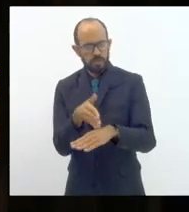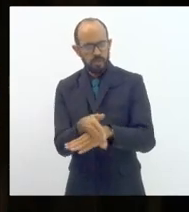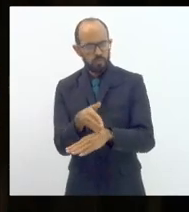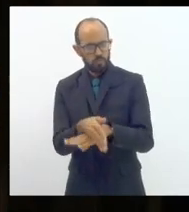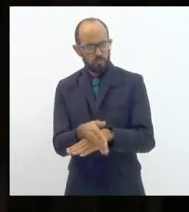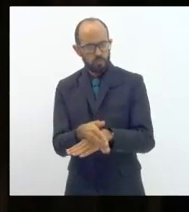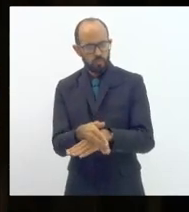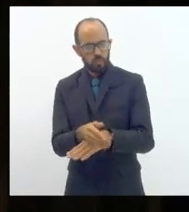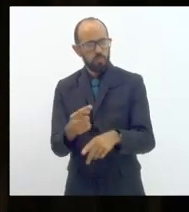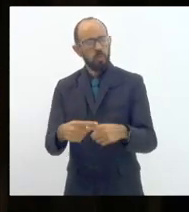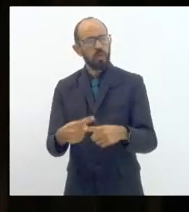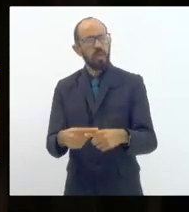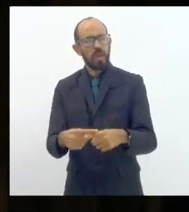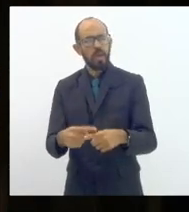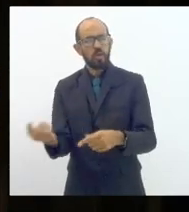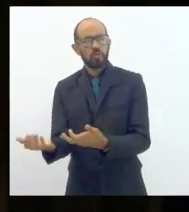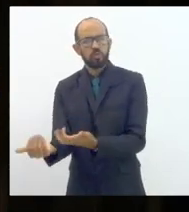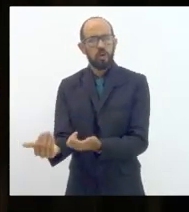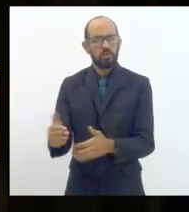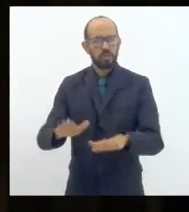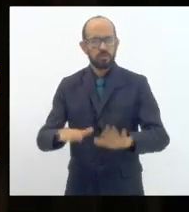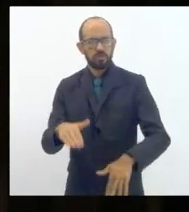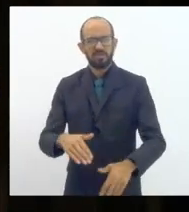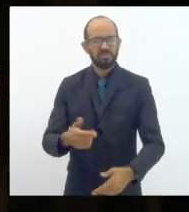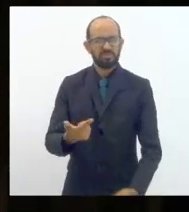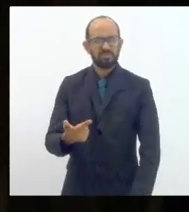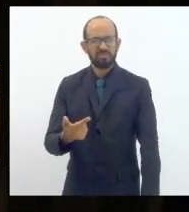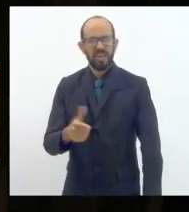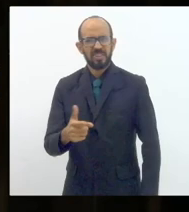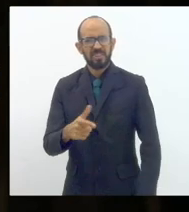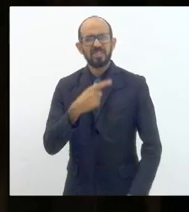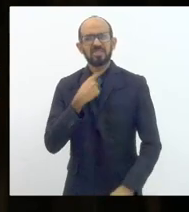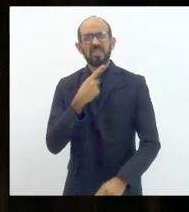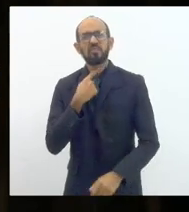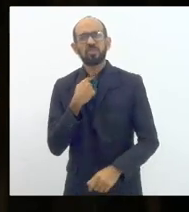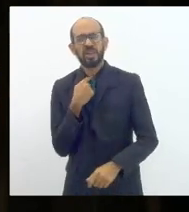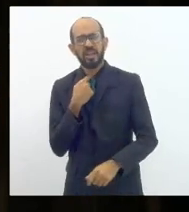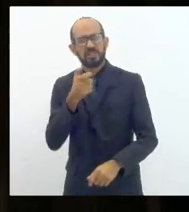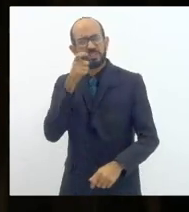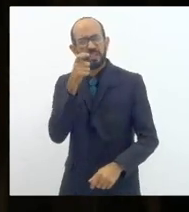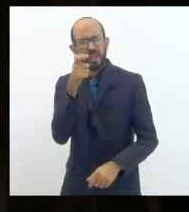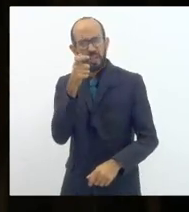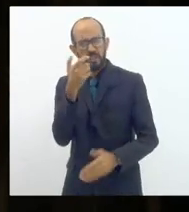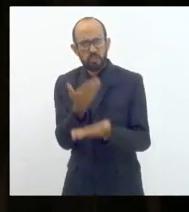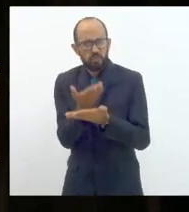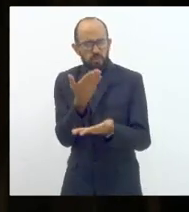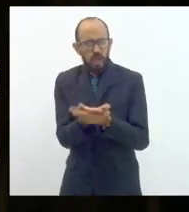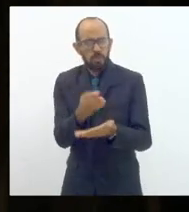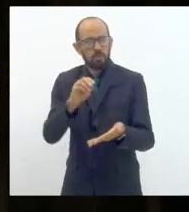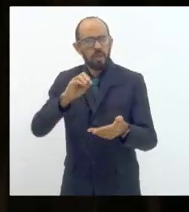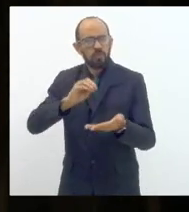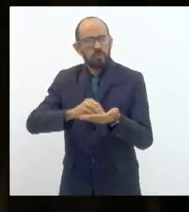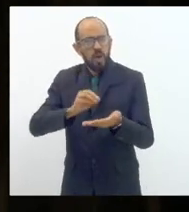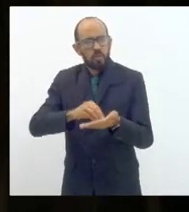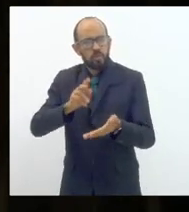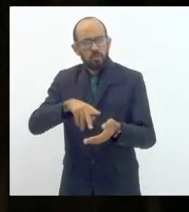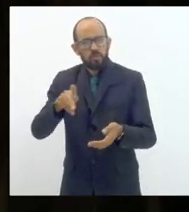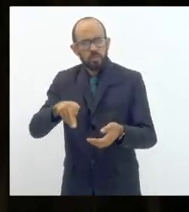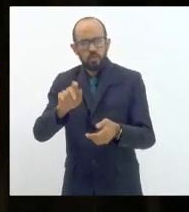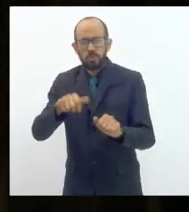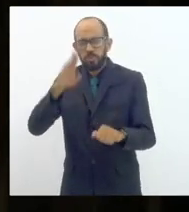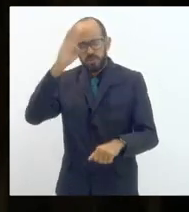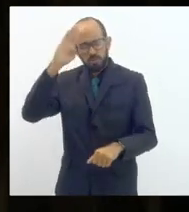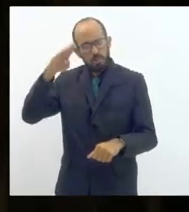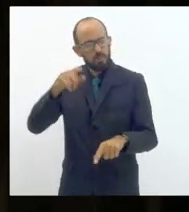não se sentem motivados a estudar, muitas das vezes, pela estrutura física de sua escola, ou então pela falta de professores, quando não é pelo calor de 40 graus na